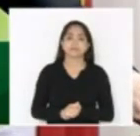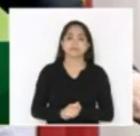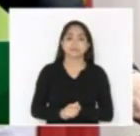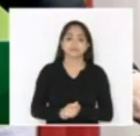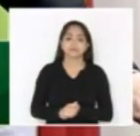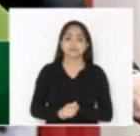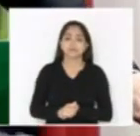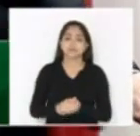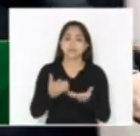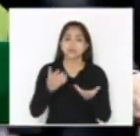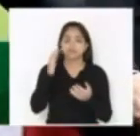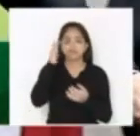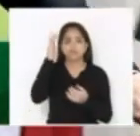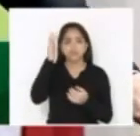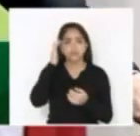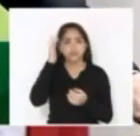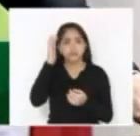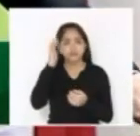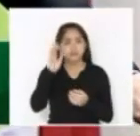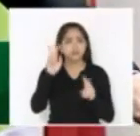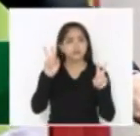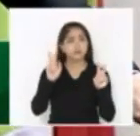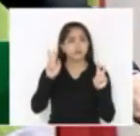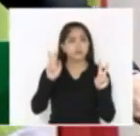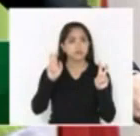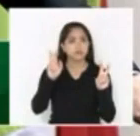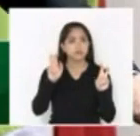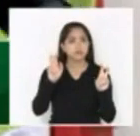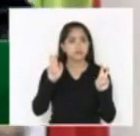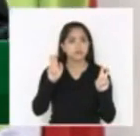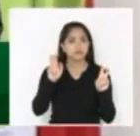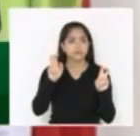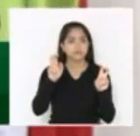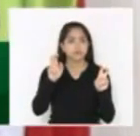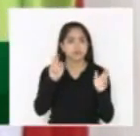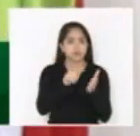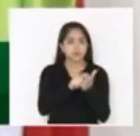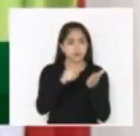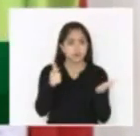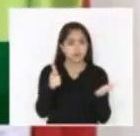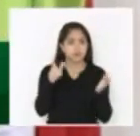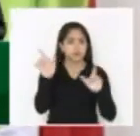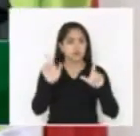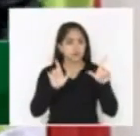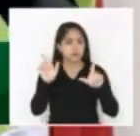quero refletir um pouco sobre o que os jornais hoje